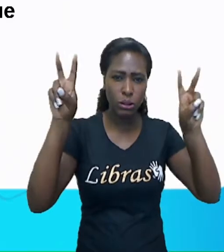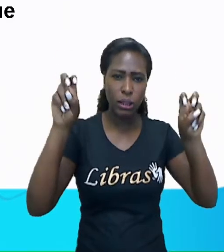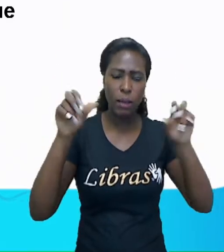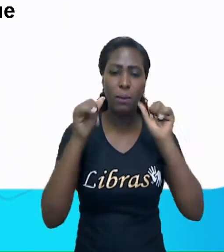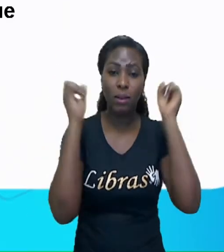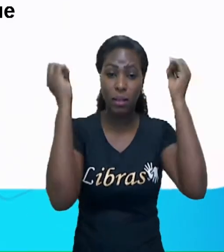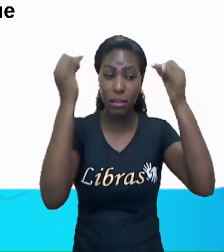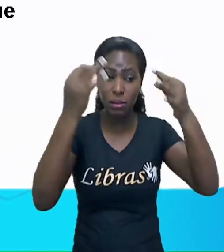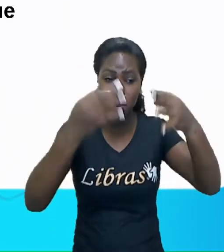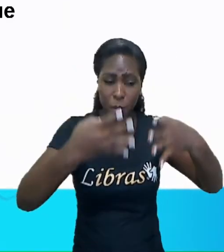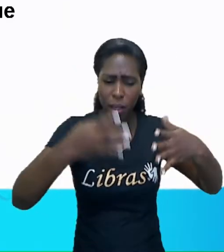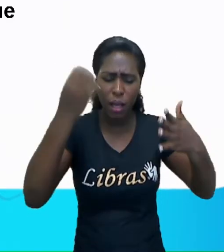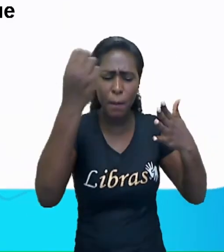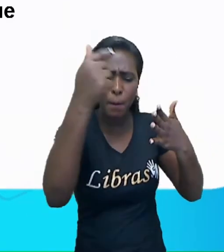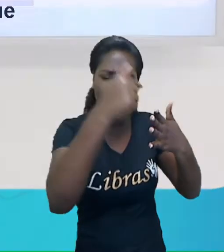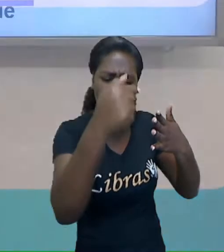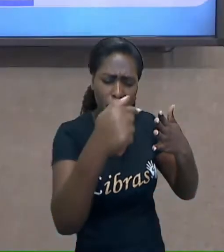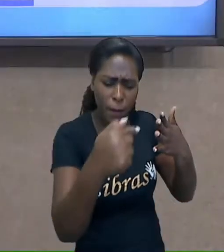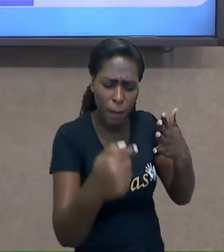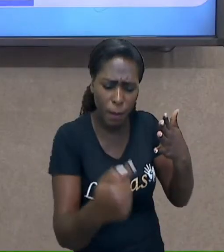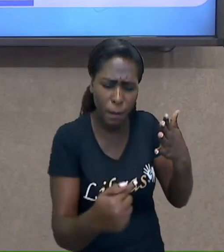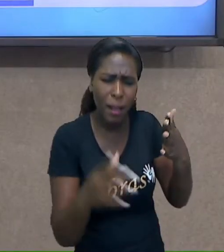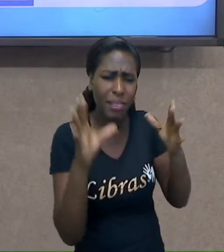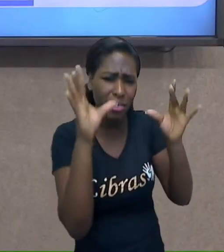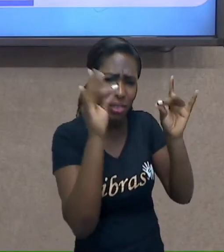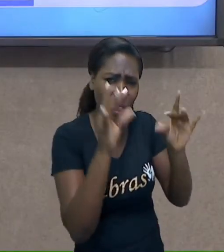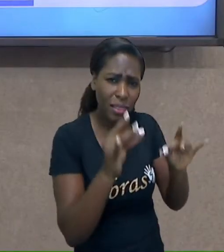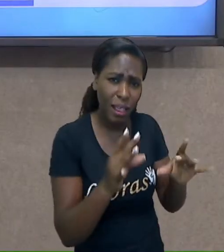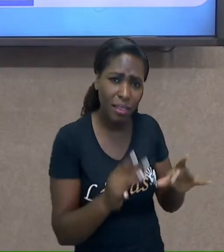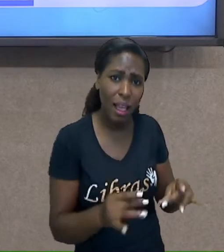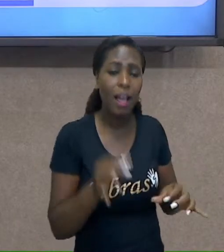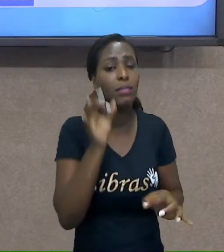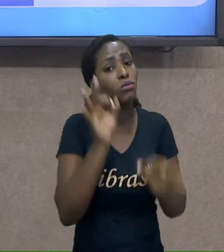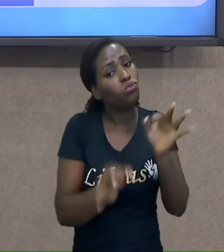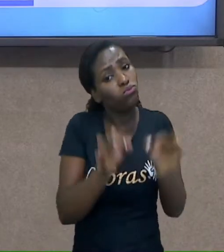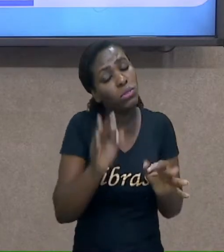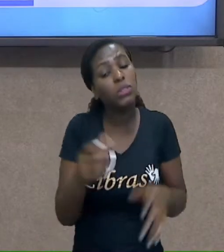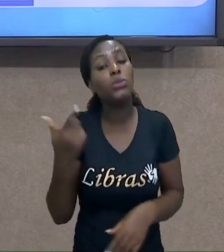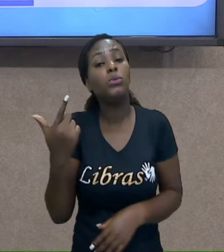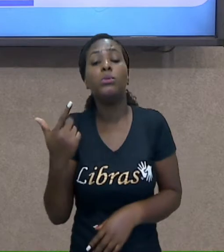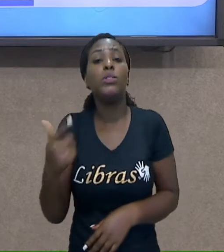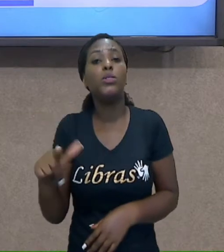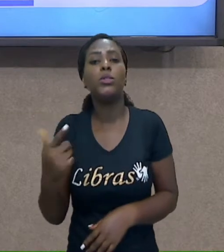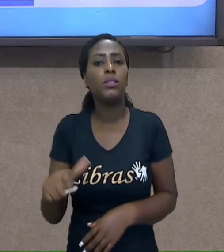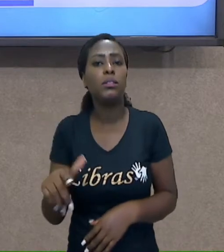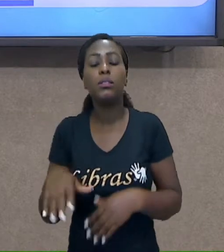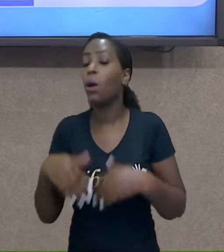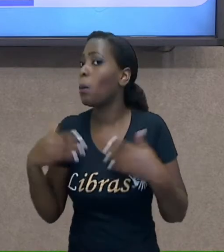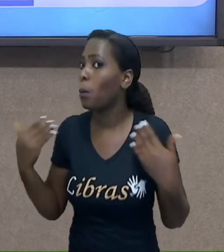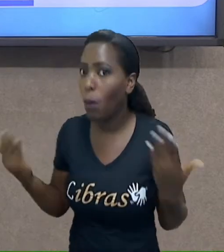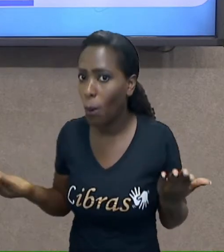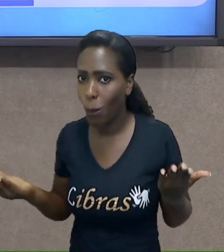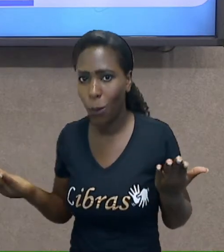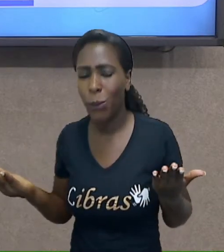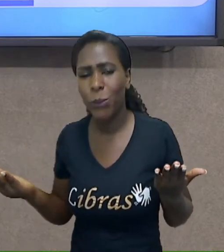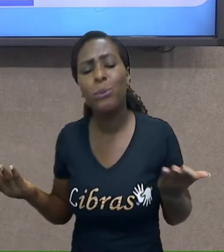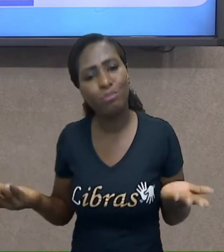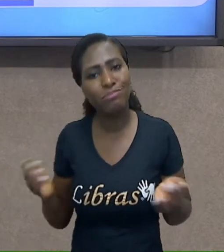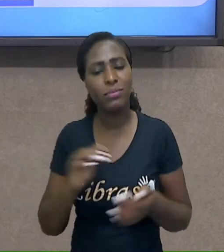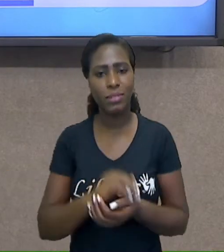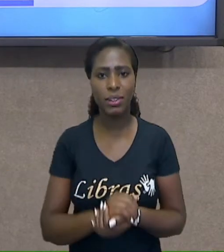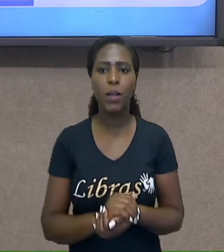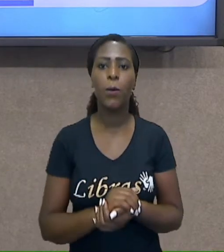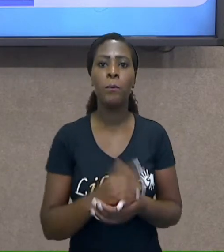lá. Nesse sentido, seja para apresentar reclamações acerca de uma situação voltada para